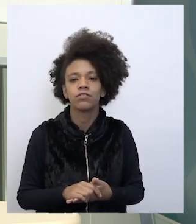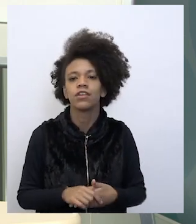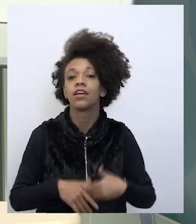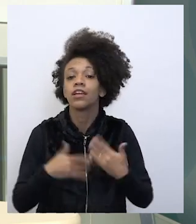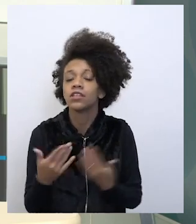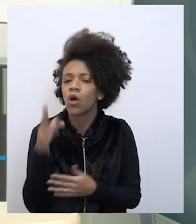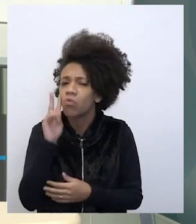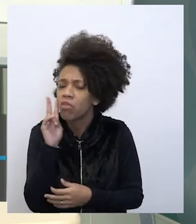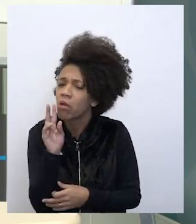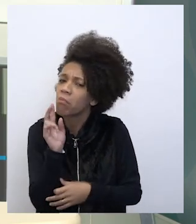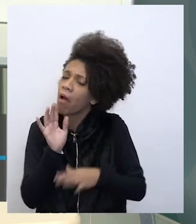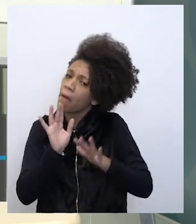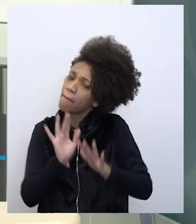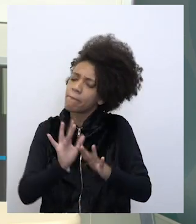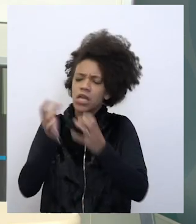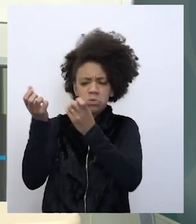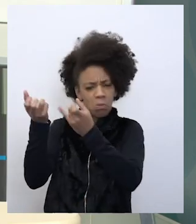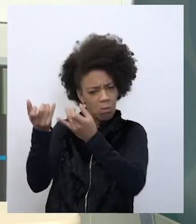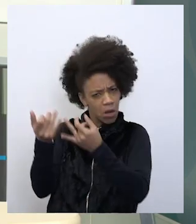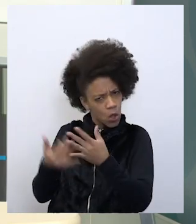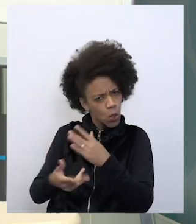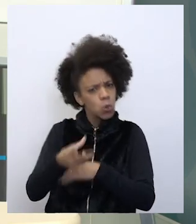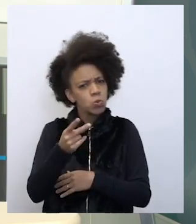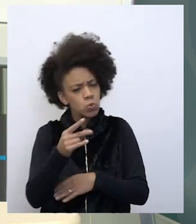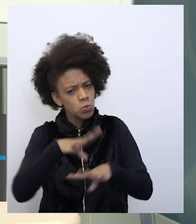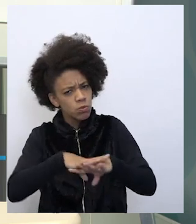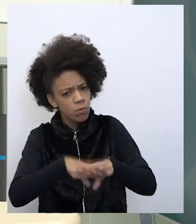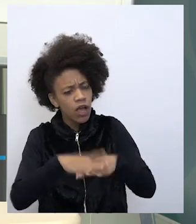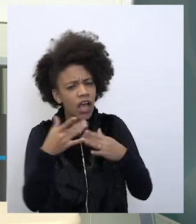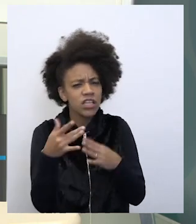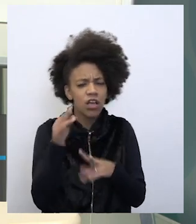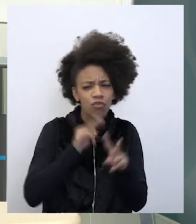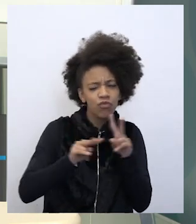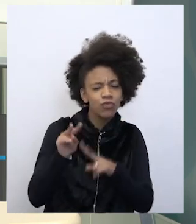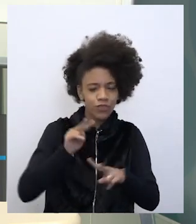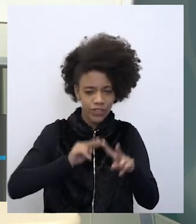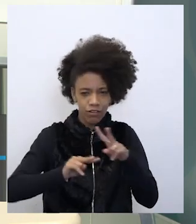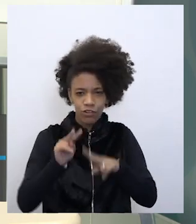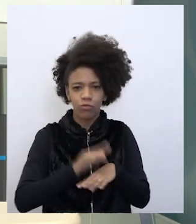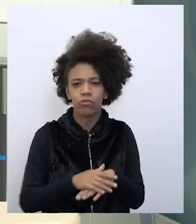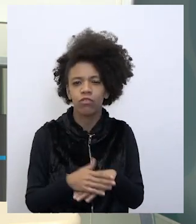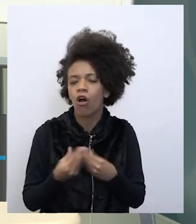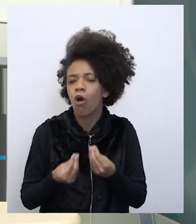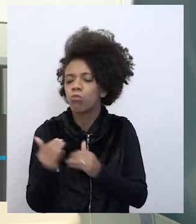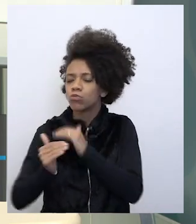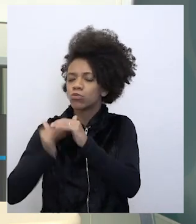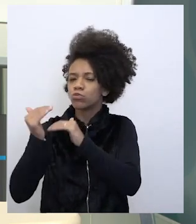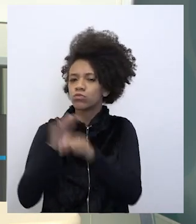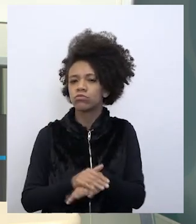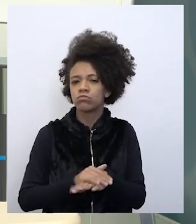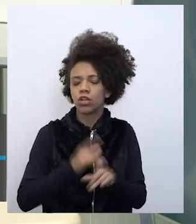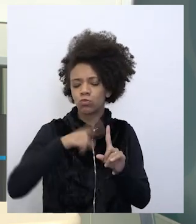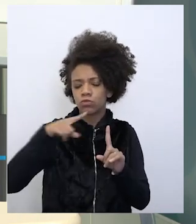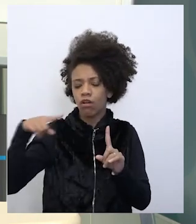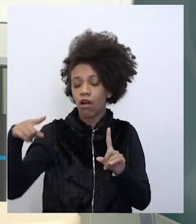vocês lembram, mas a gente já falou bastante coisa da função do segundo grau e eu vi que algumas pessoas ficaram na dúvida de como construir esses gráficos. Então hoje a gente